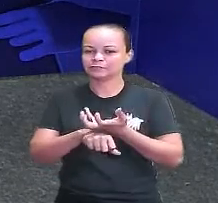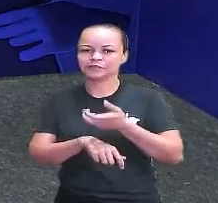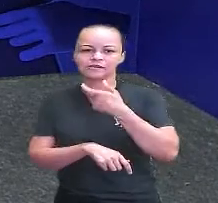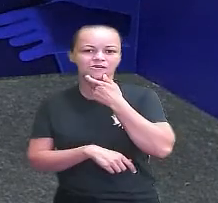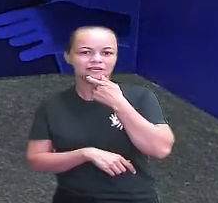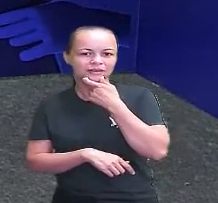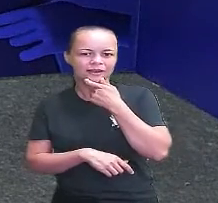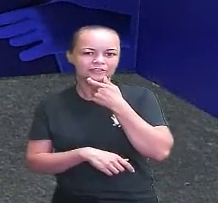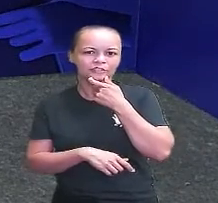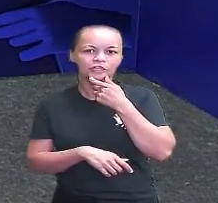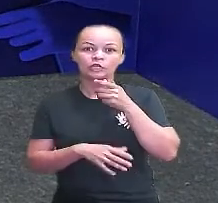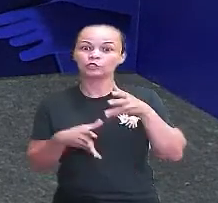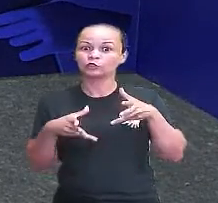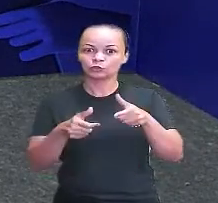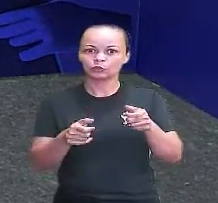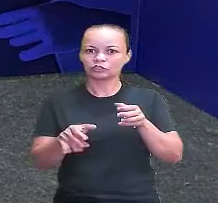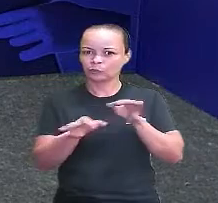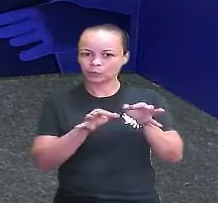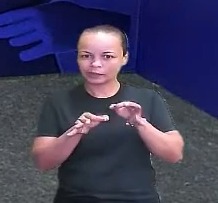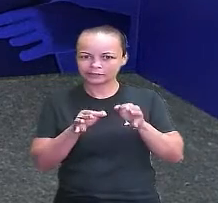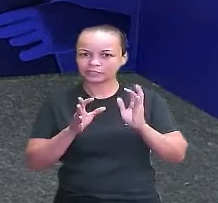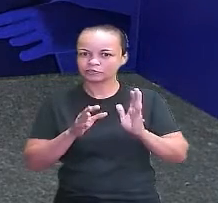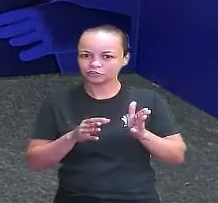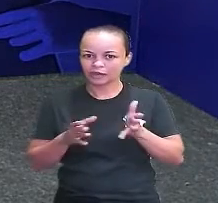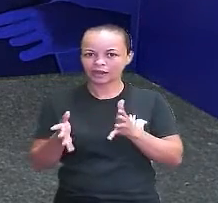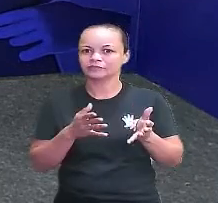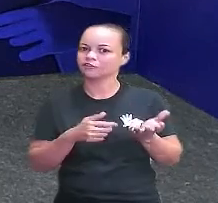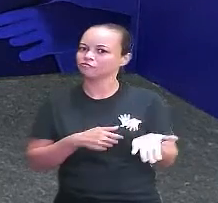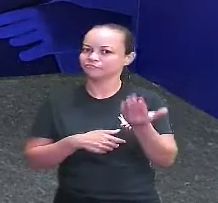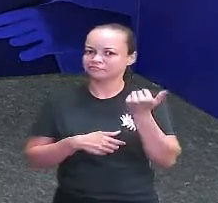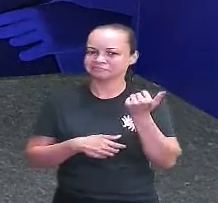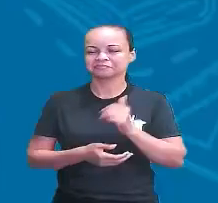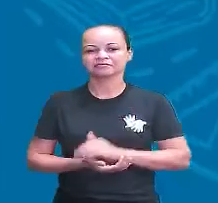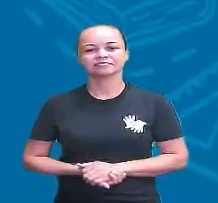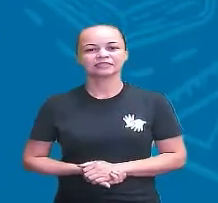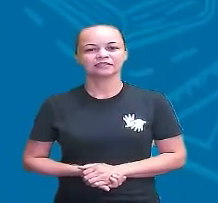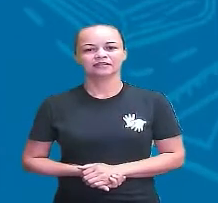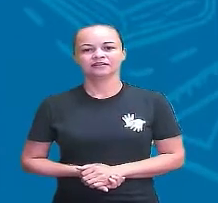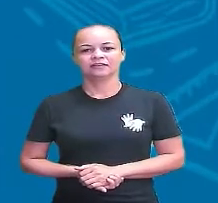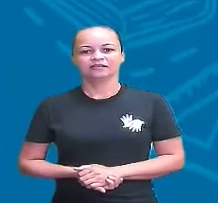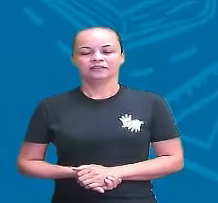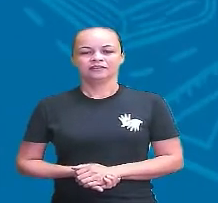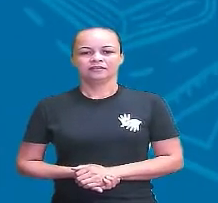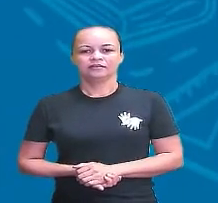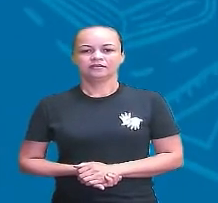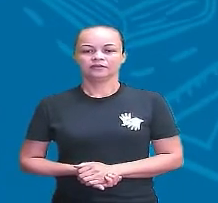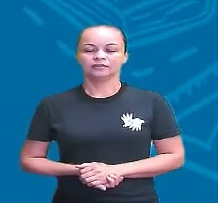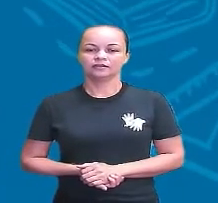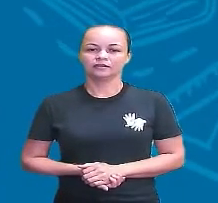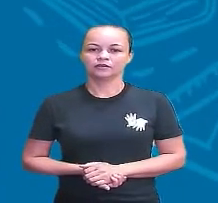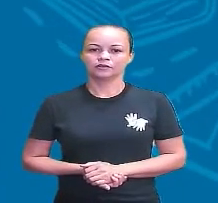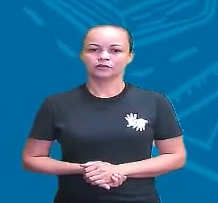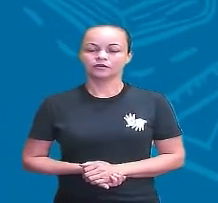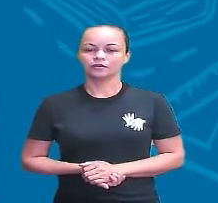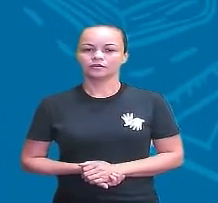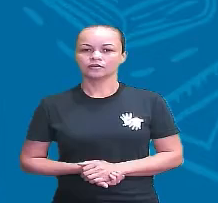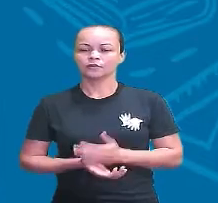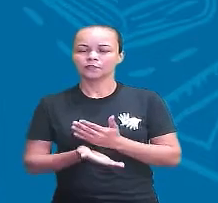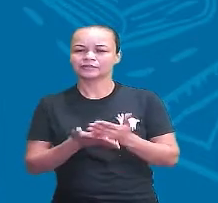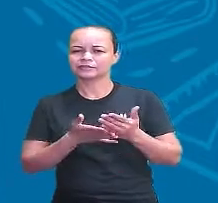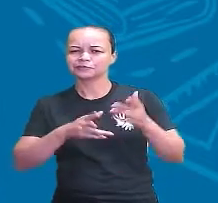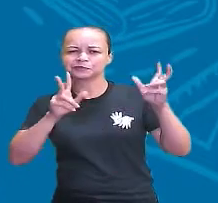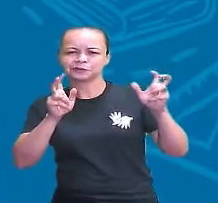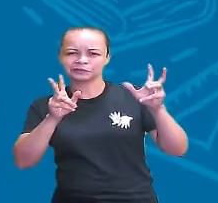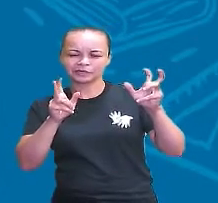Todos preparados? Então, ó, let's go! Bom, começando com o nosso tema, porque a